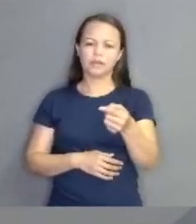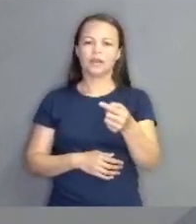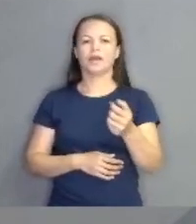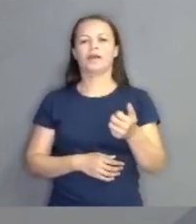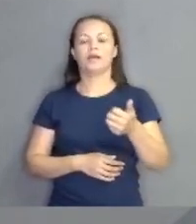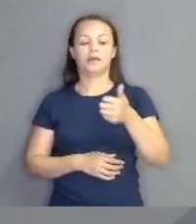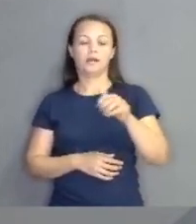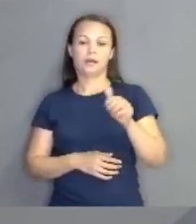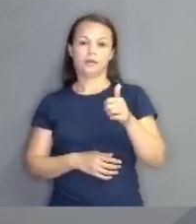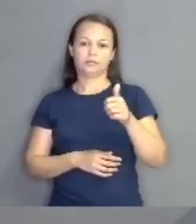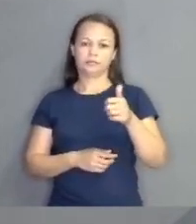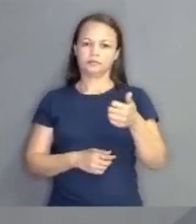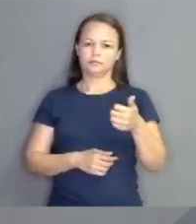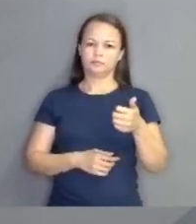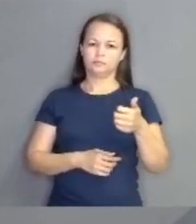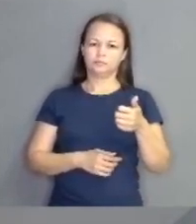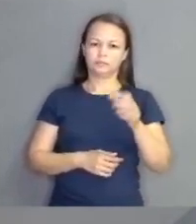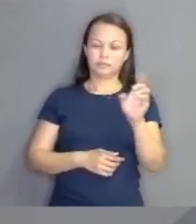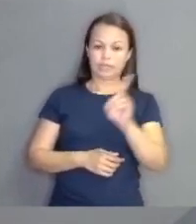dezena de milhar,